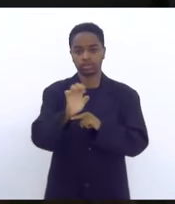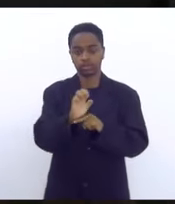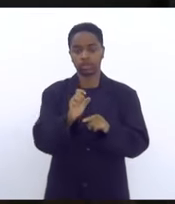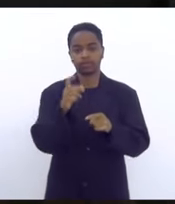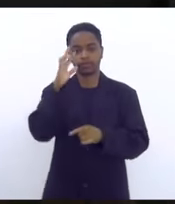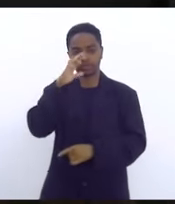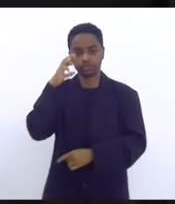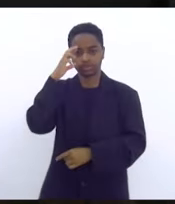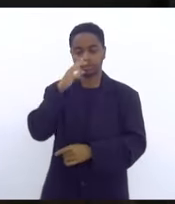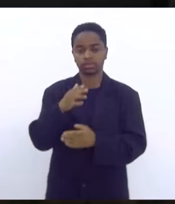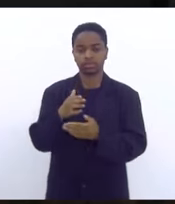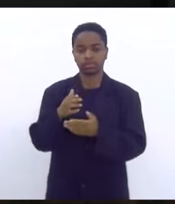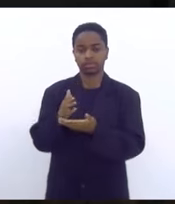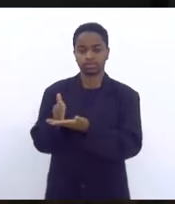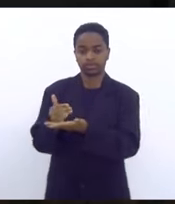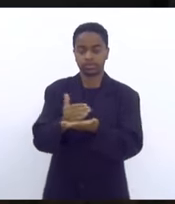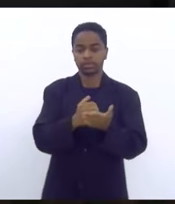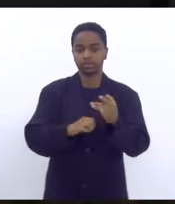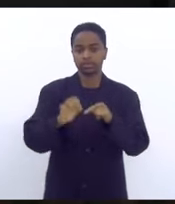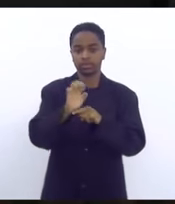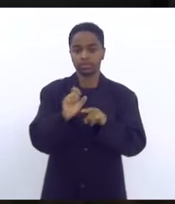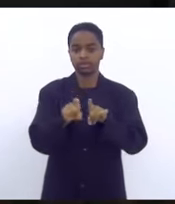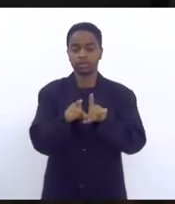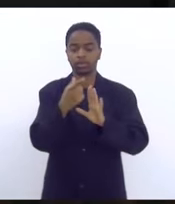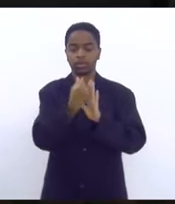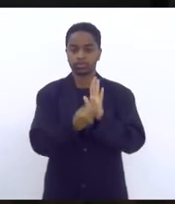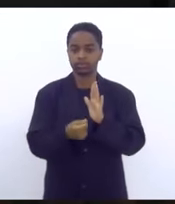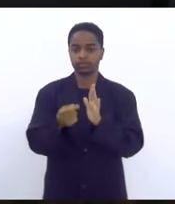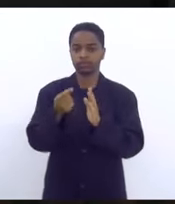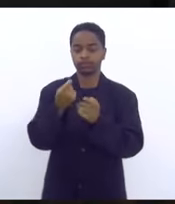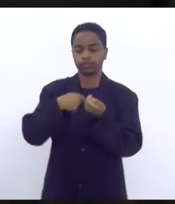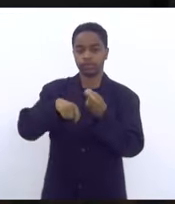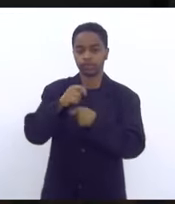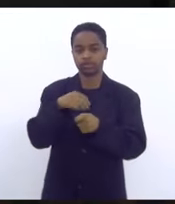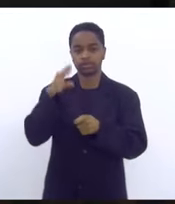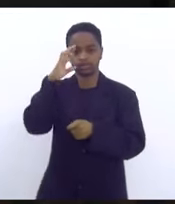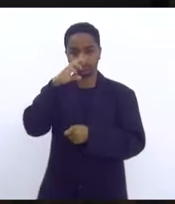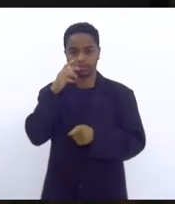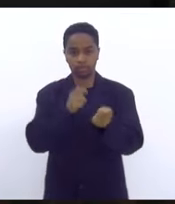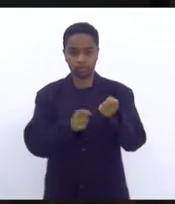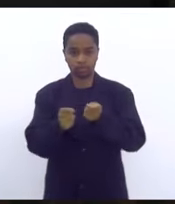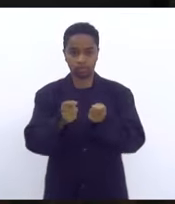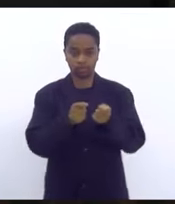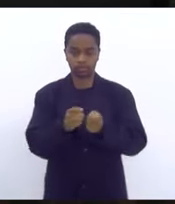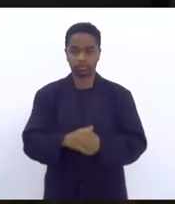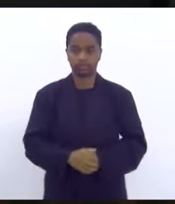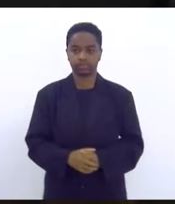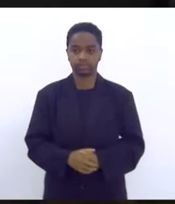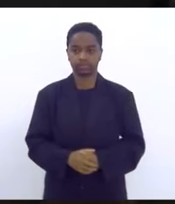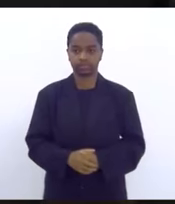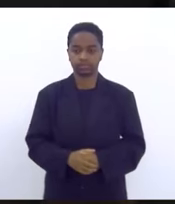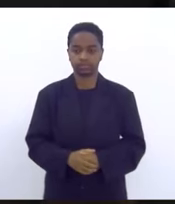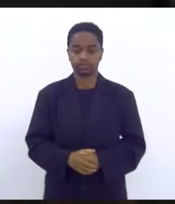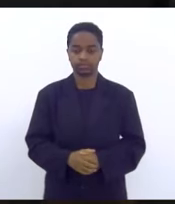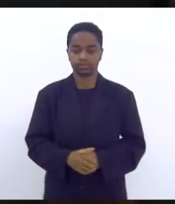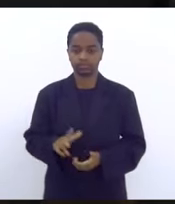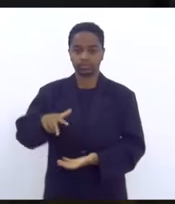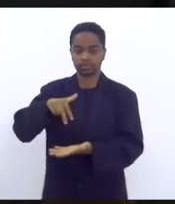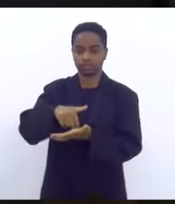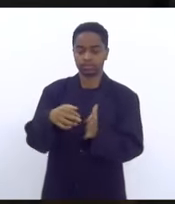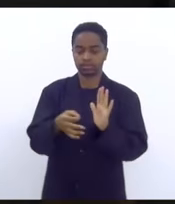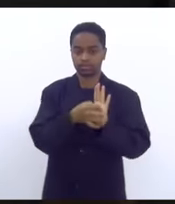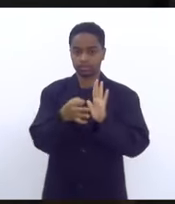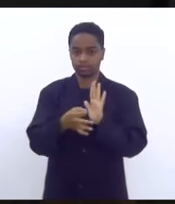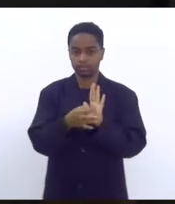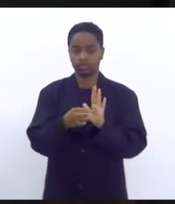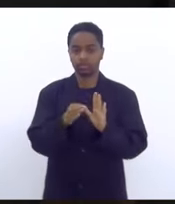dos Tributos Estaduais e de Orçamento, Finanças, Fiscalização Financeira e Controle. Para emitir parecer pela